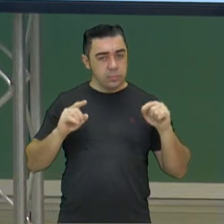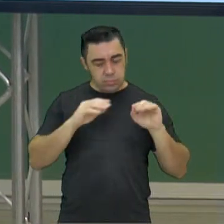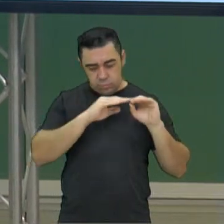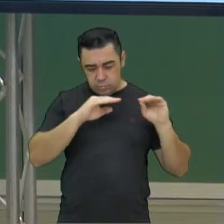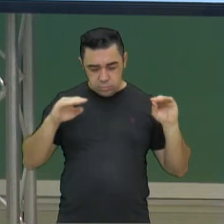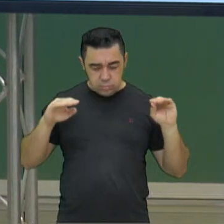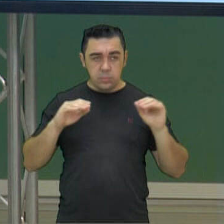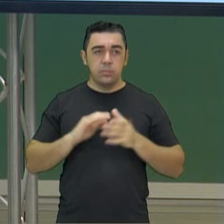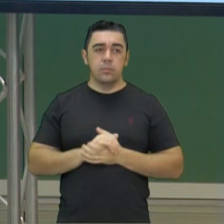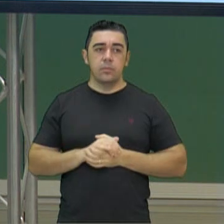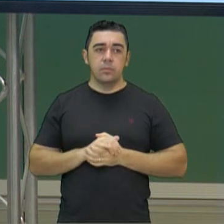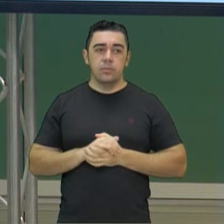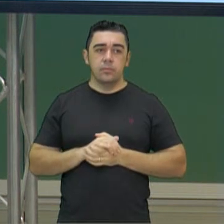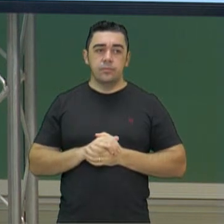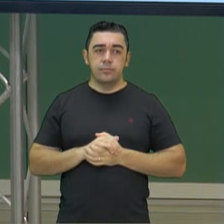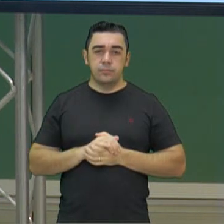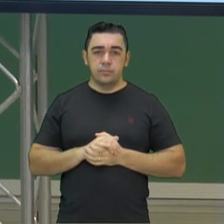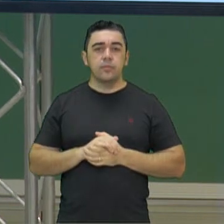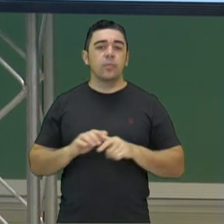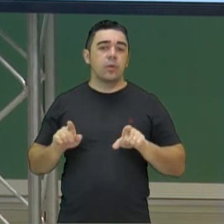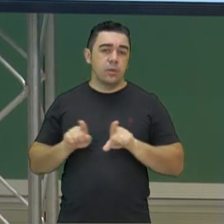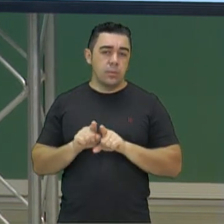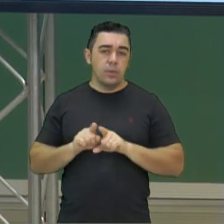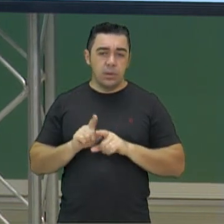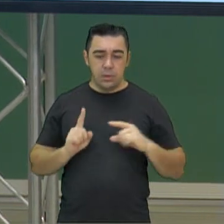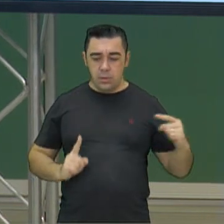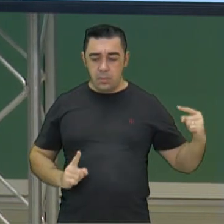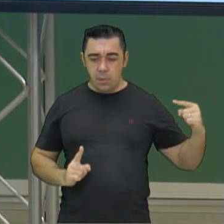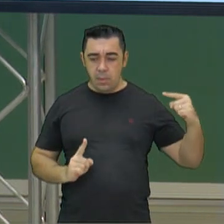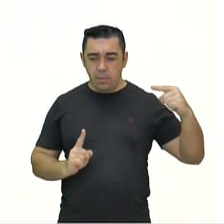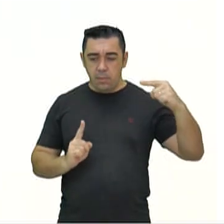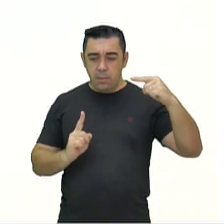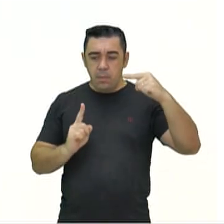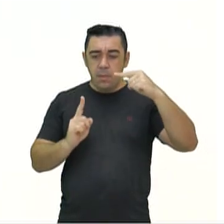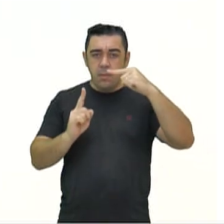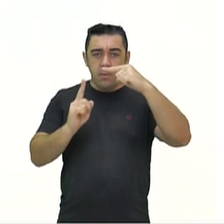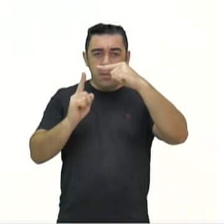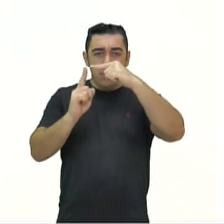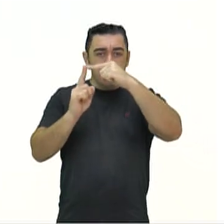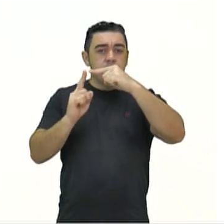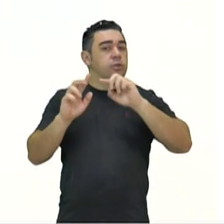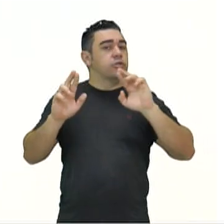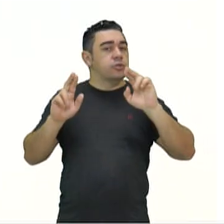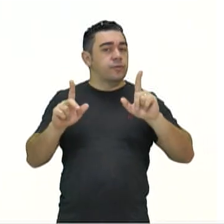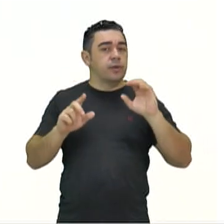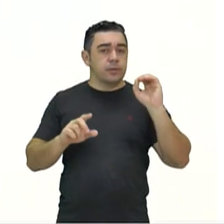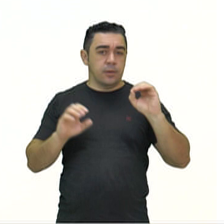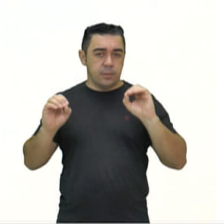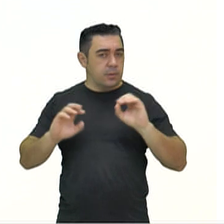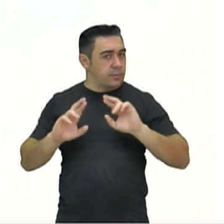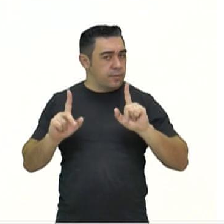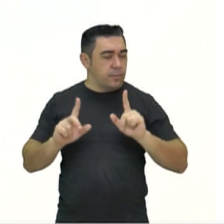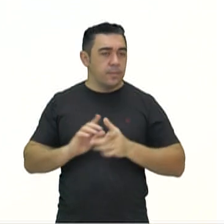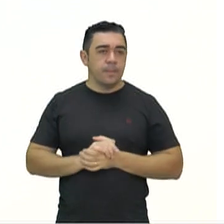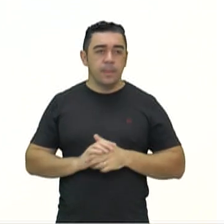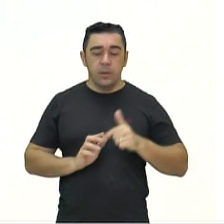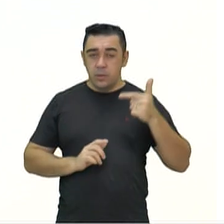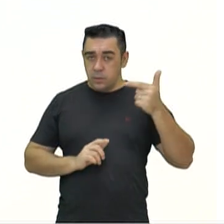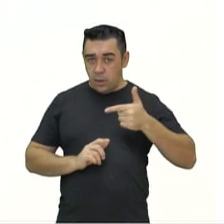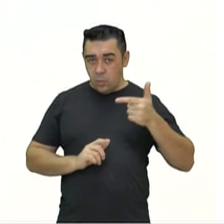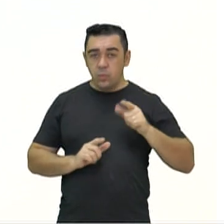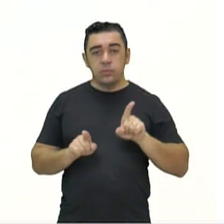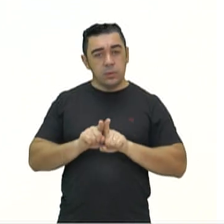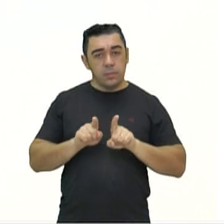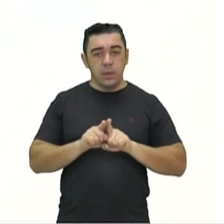o centro continua tendo aí coordenadas que são diferentes de 0, 0. Isso aqui é importante vocês lembrarem. Num segundo caso,